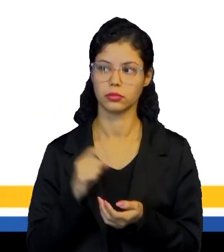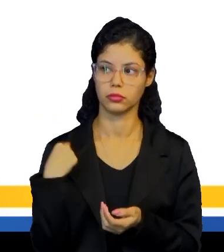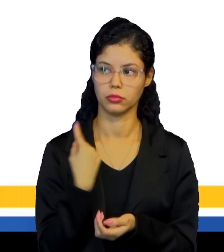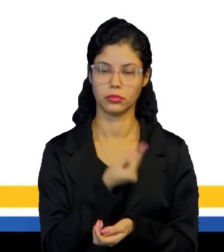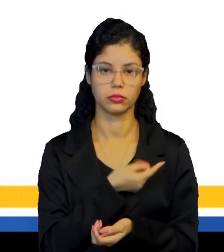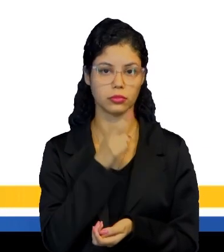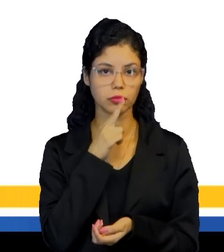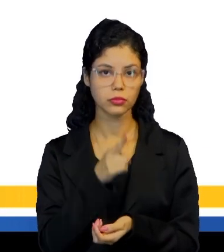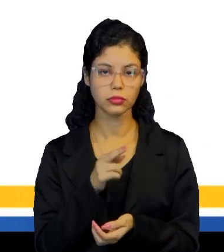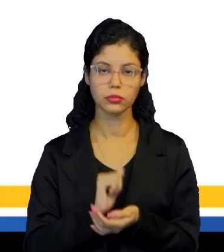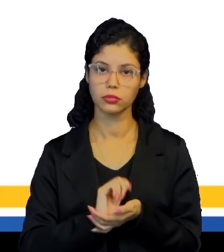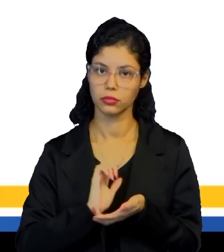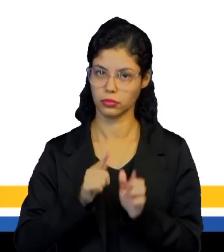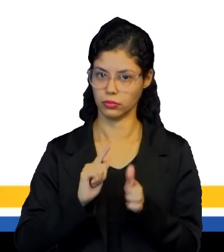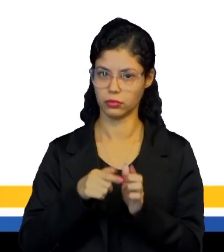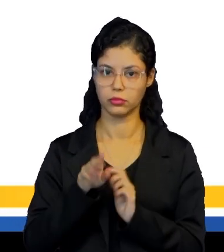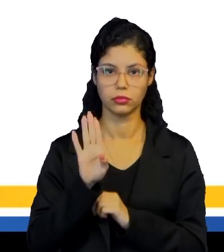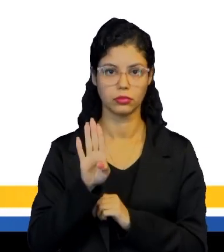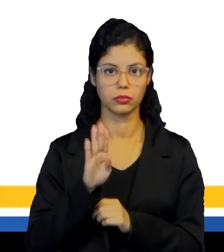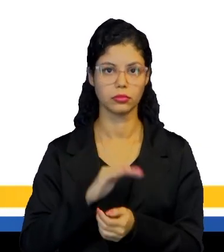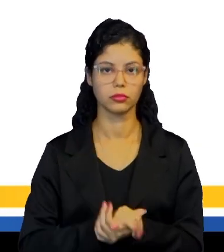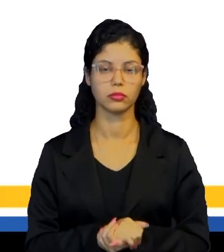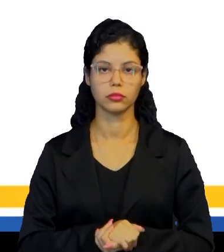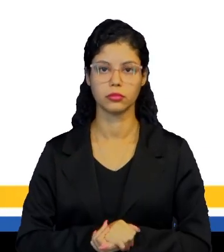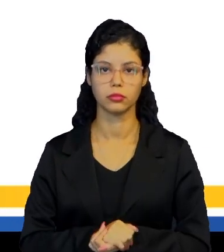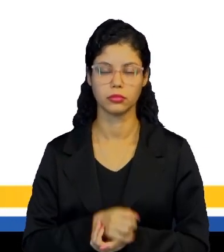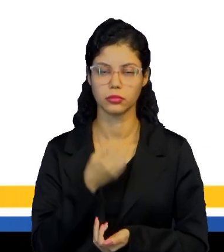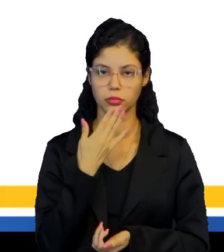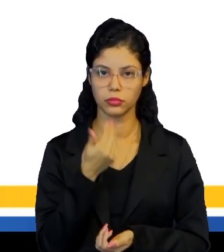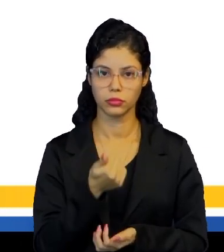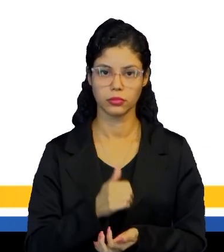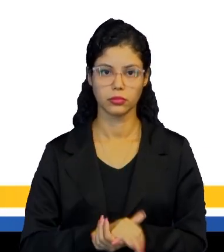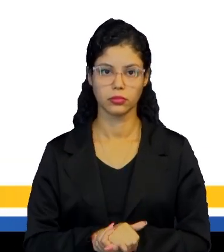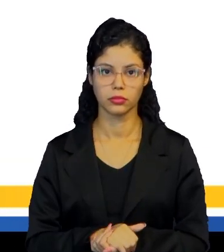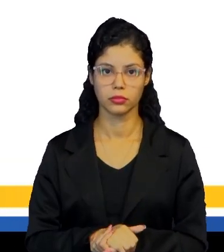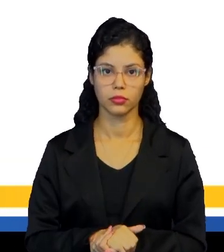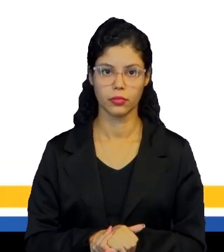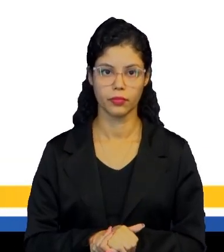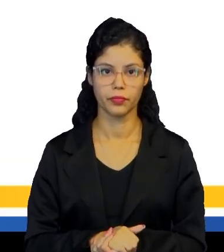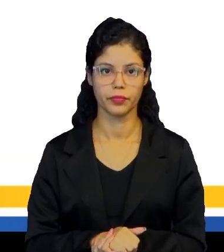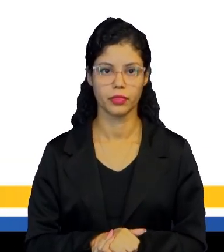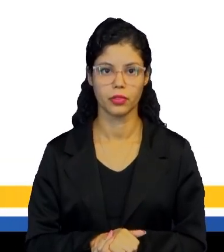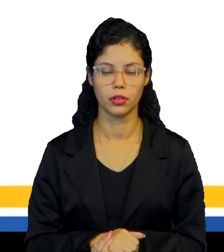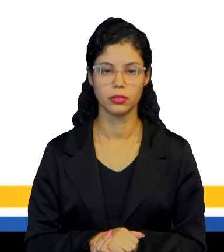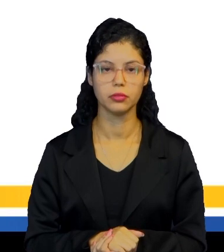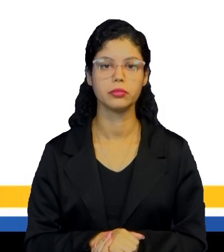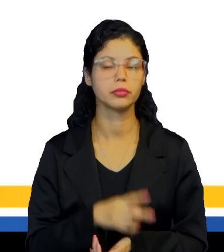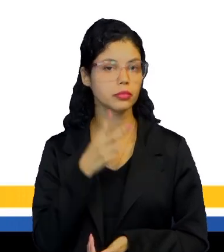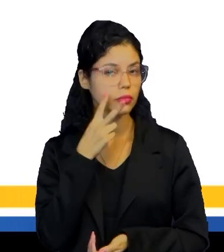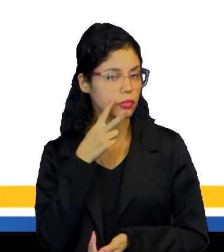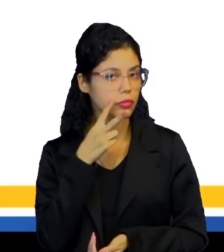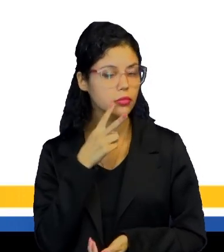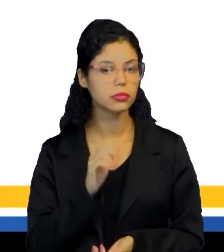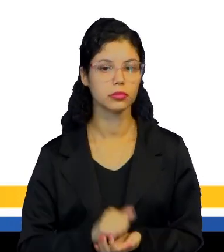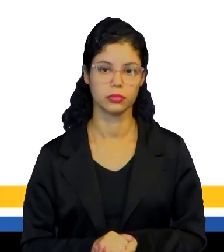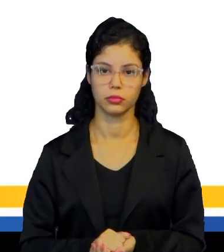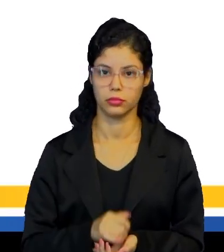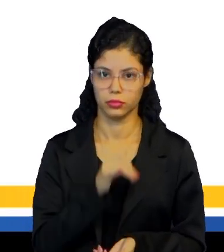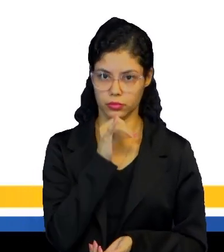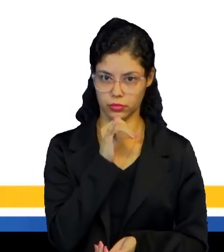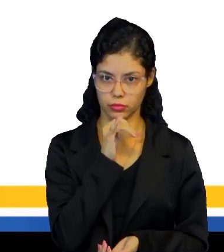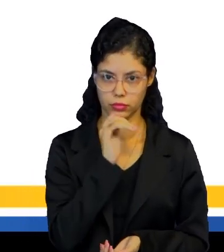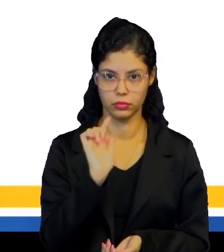a aí a nossa alternativa correta é a letra B tudo bem bom então vejamos aqui